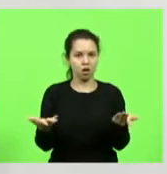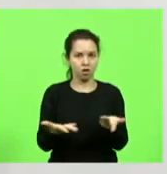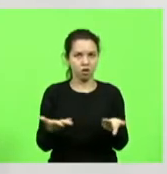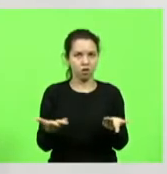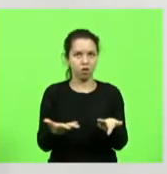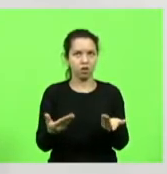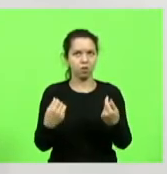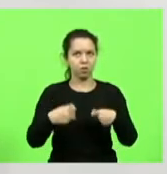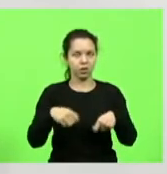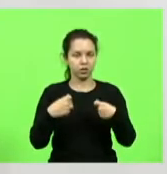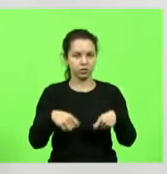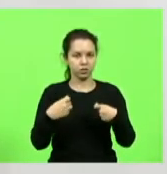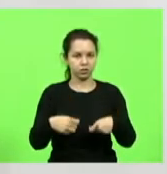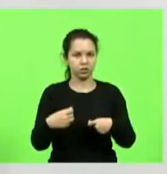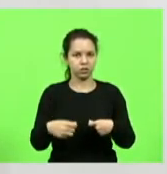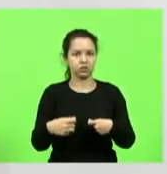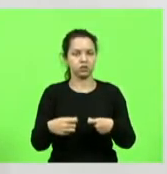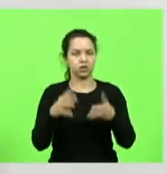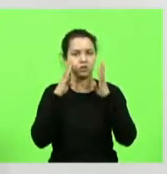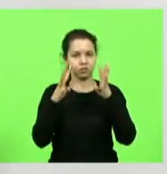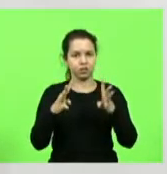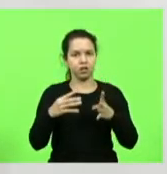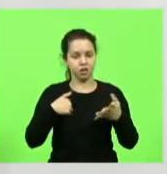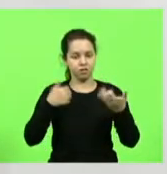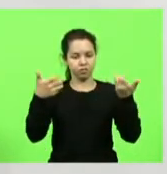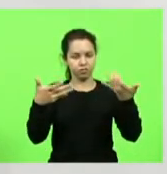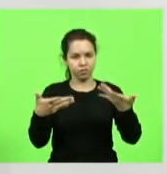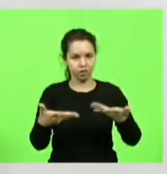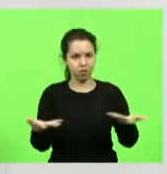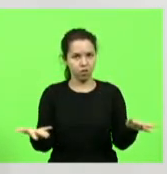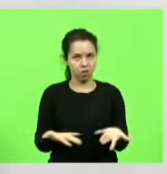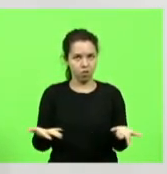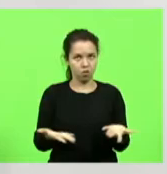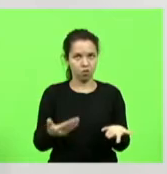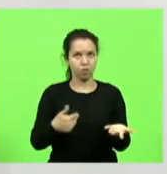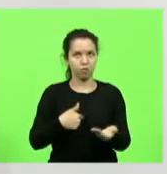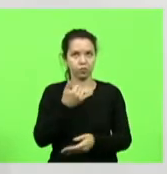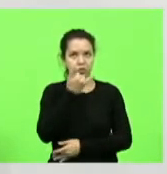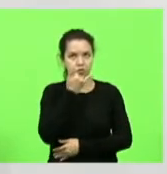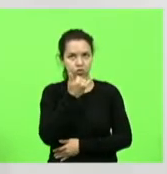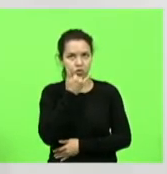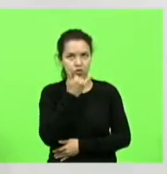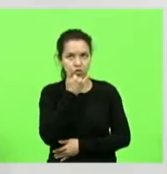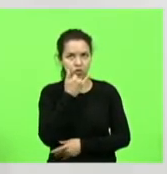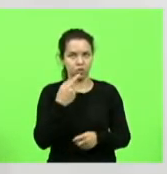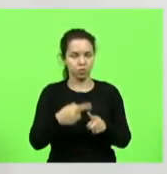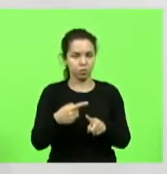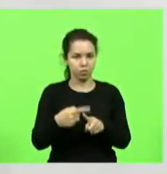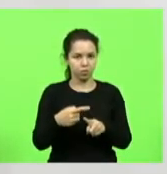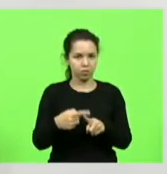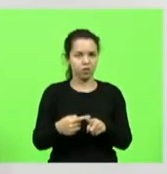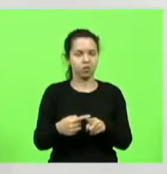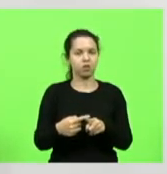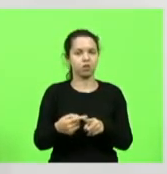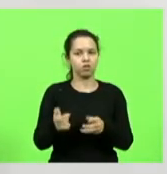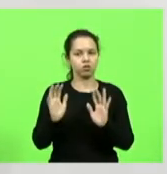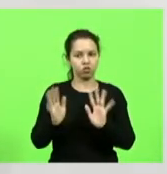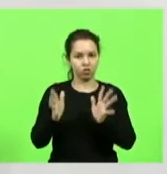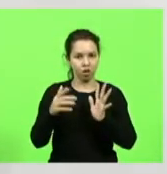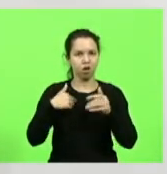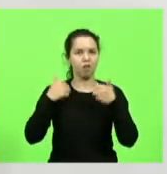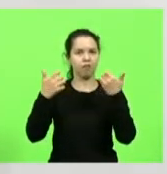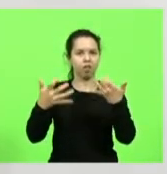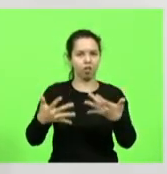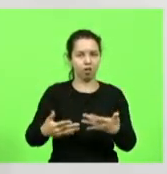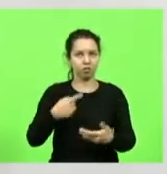esse meu depoimento hoje. Eu peço desculpas por quem já tanto me ouviu, cito aqui o